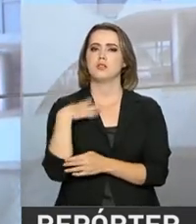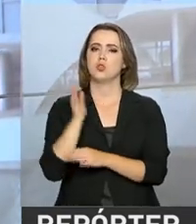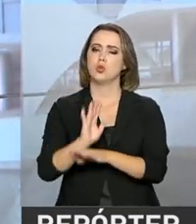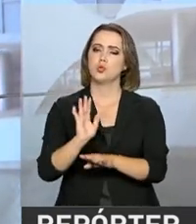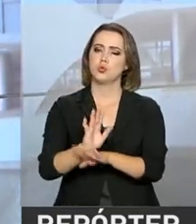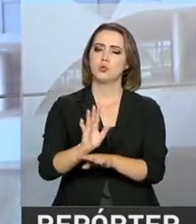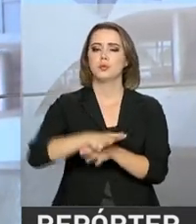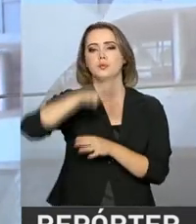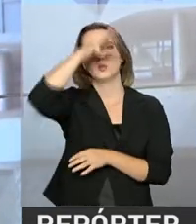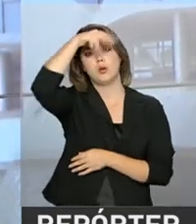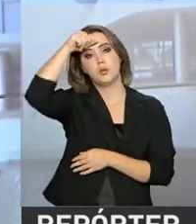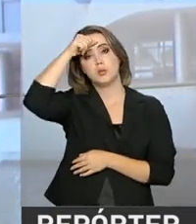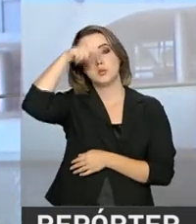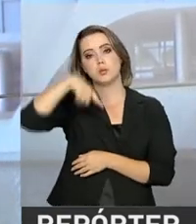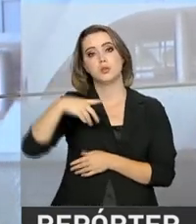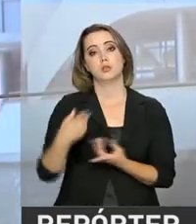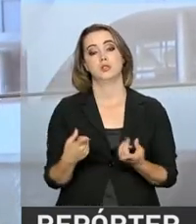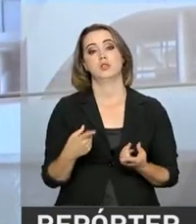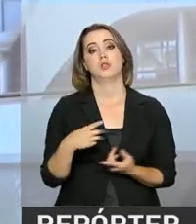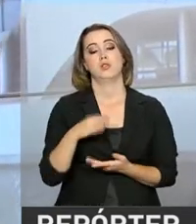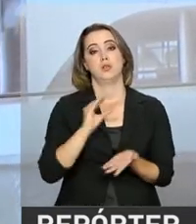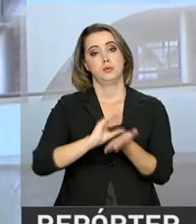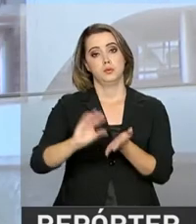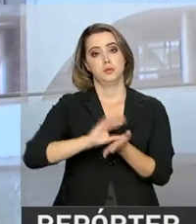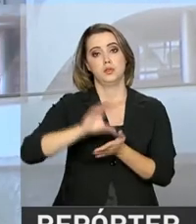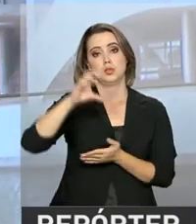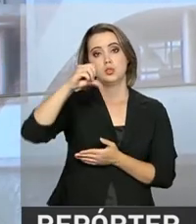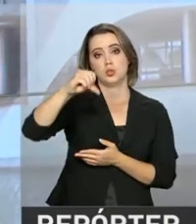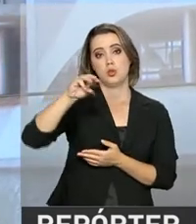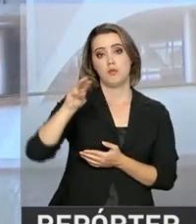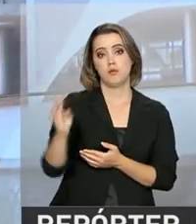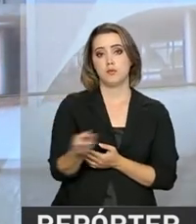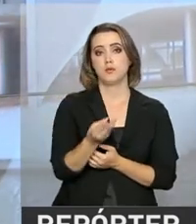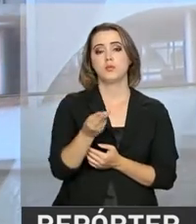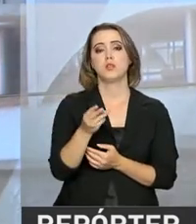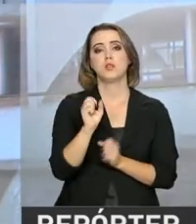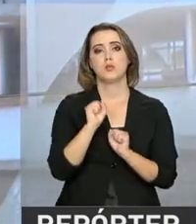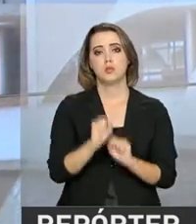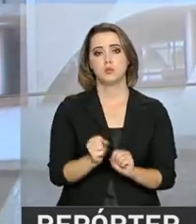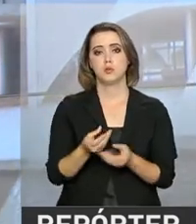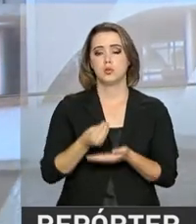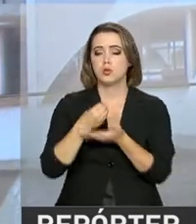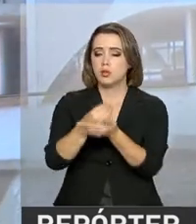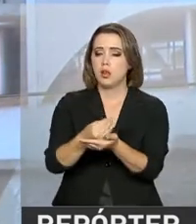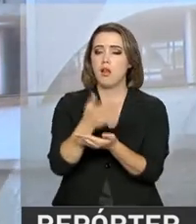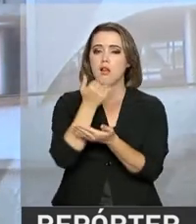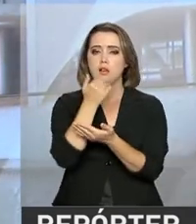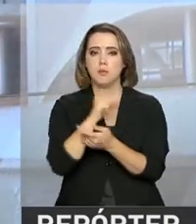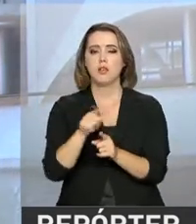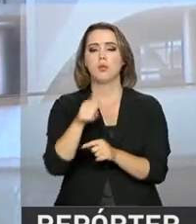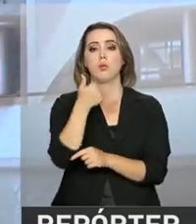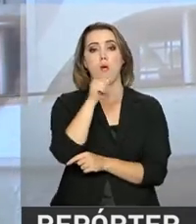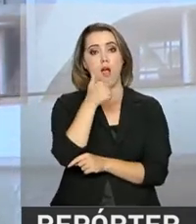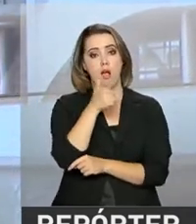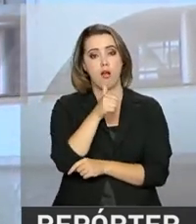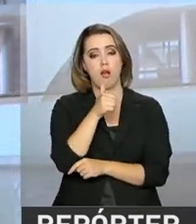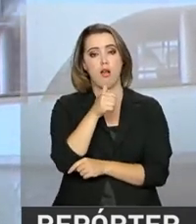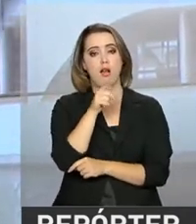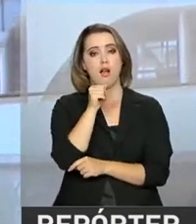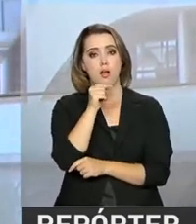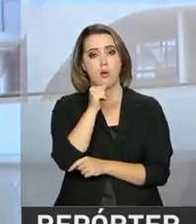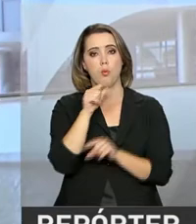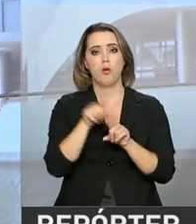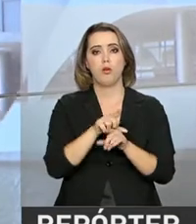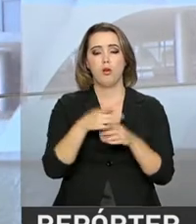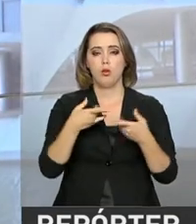de R$ 9,6 milhões garantiu 500 toneladas de produtos como mantimentos, água potável, colchões, itens